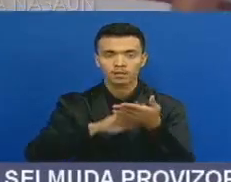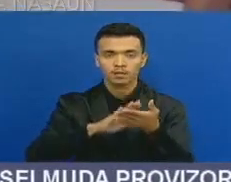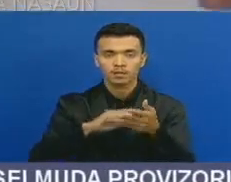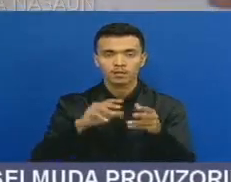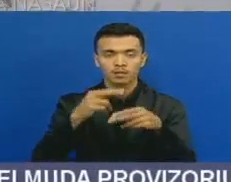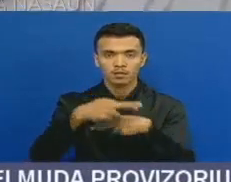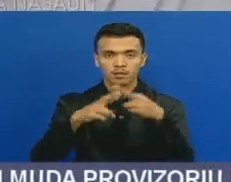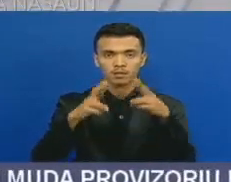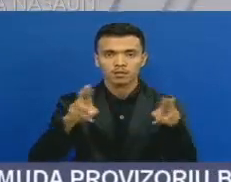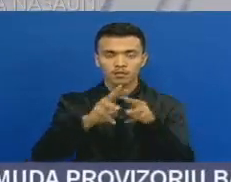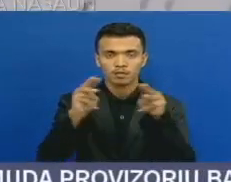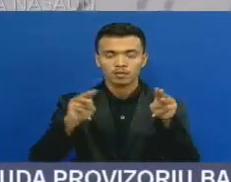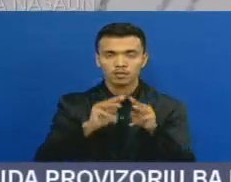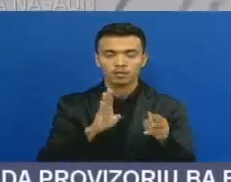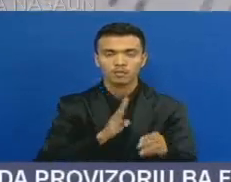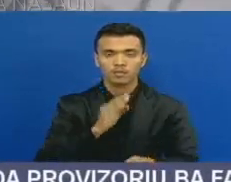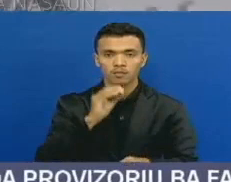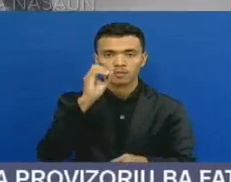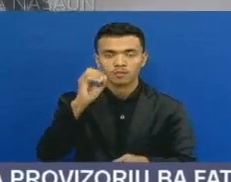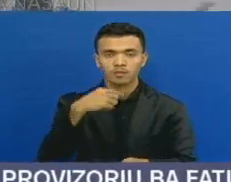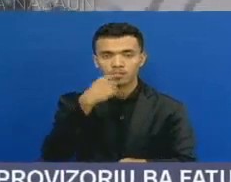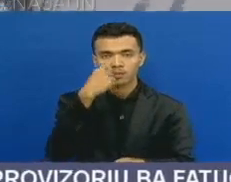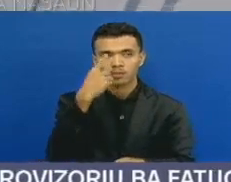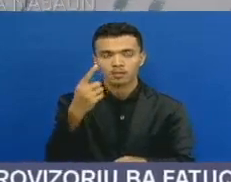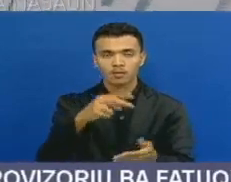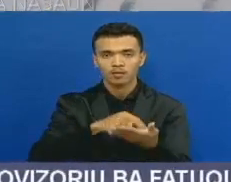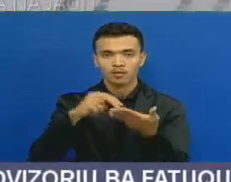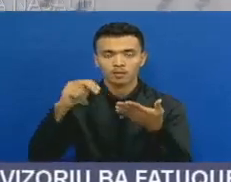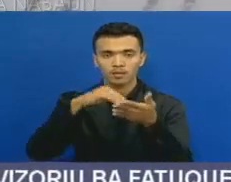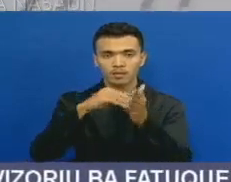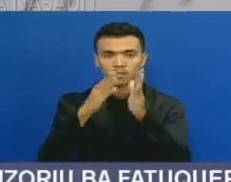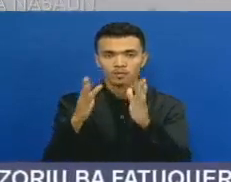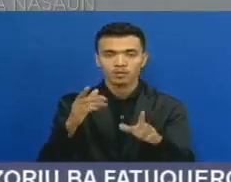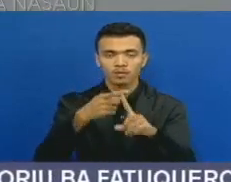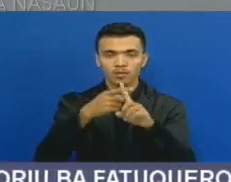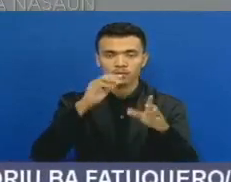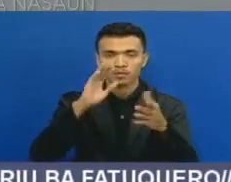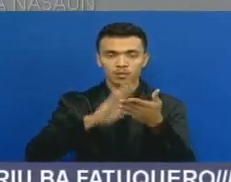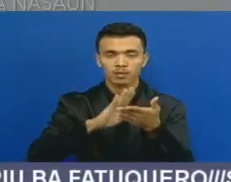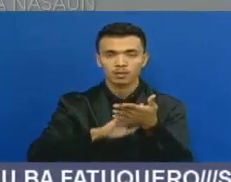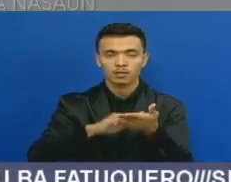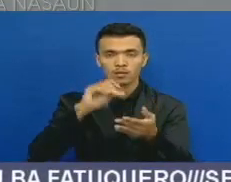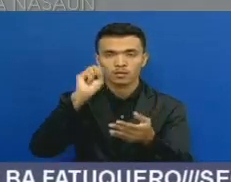Educação Municipal, Bobonaro. Ne informa número alunos ne composto Rússia Escola